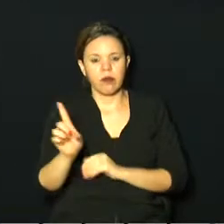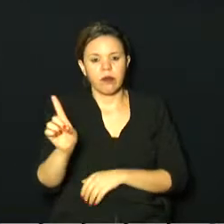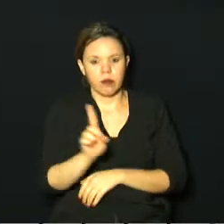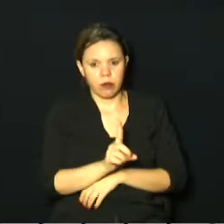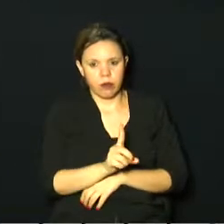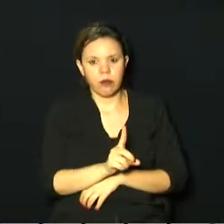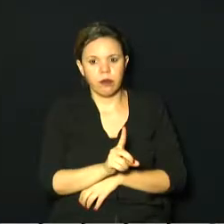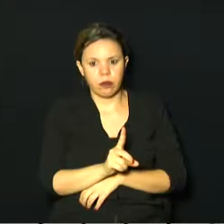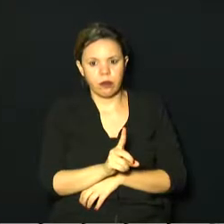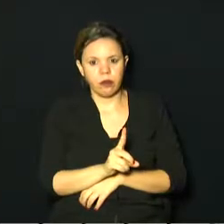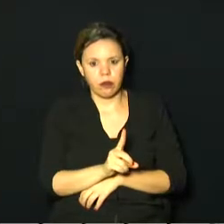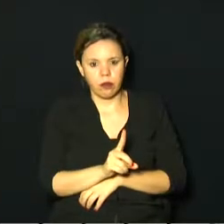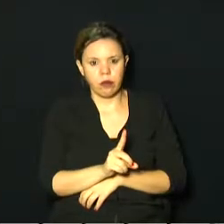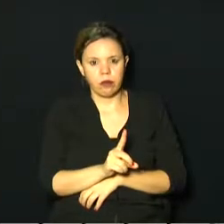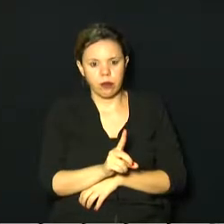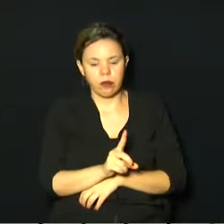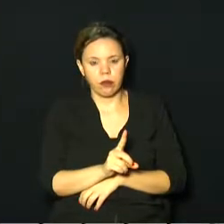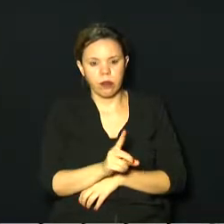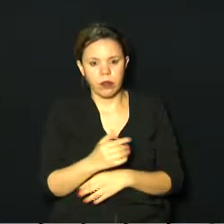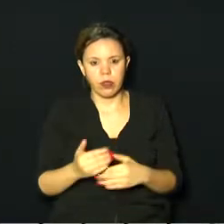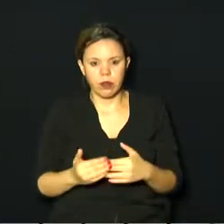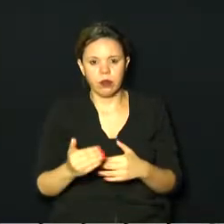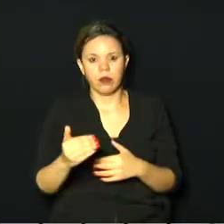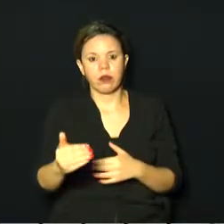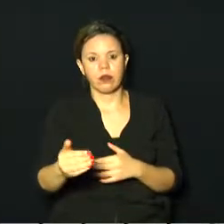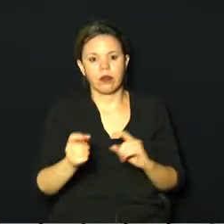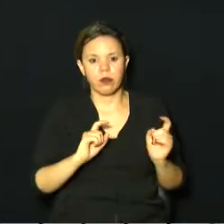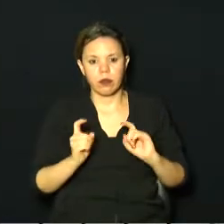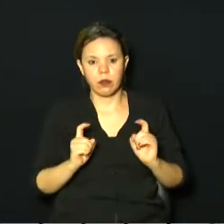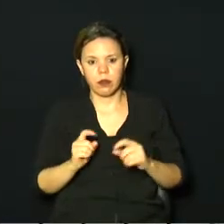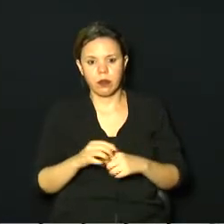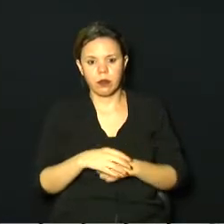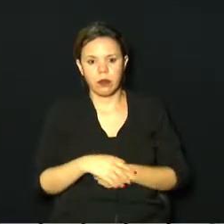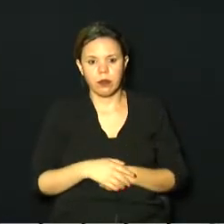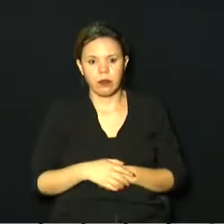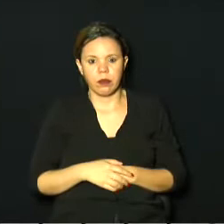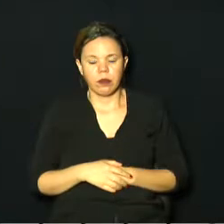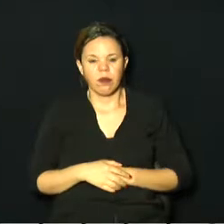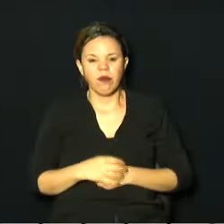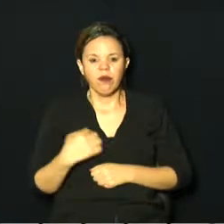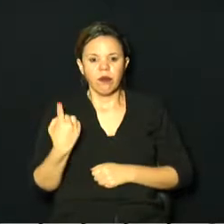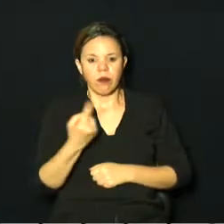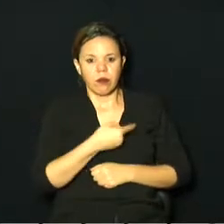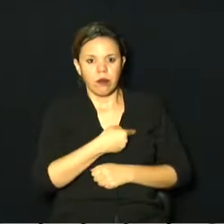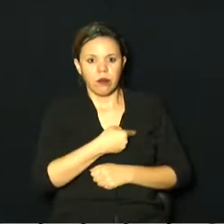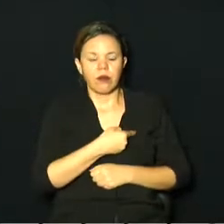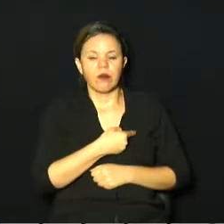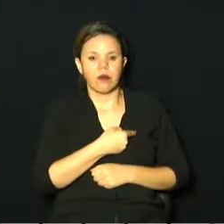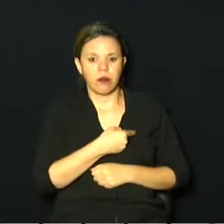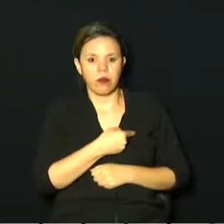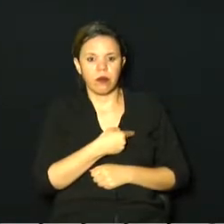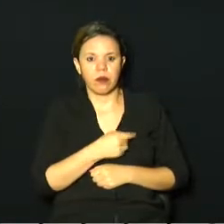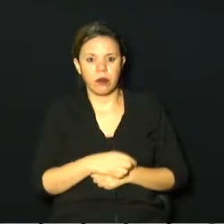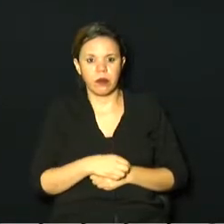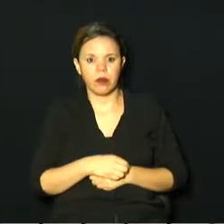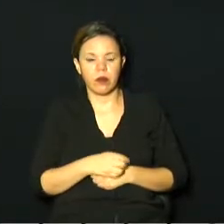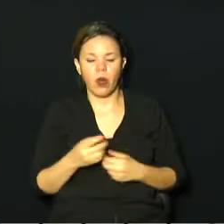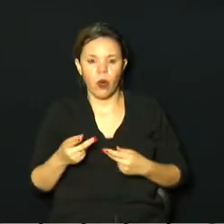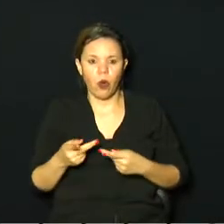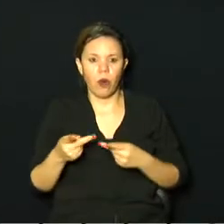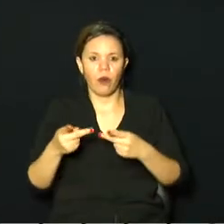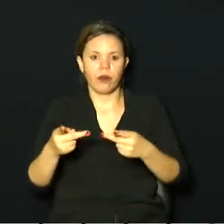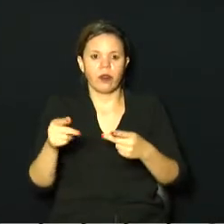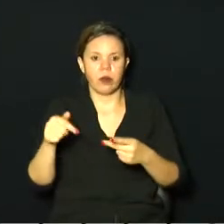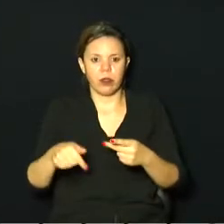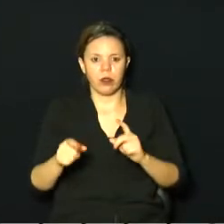ainda ao decorrer desta reunião. Nós recebemos, convidamos para essa reunião,